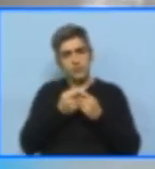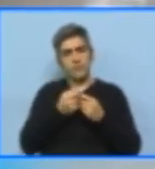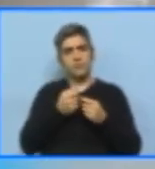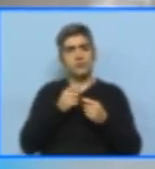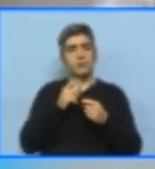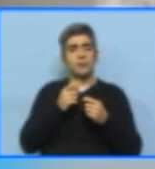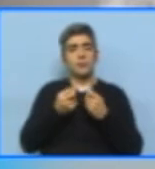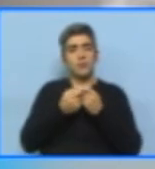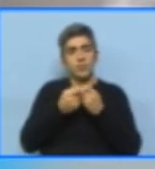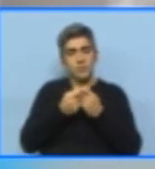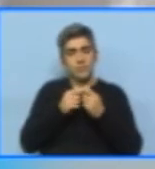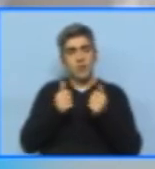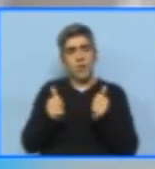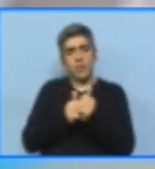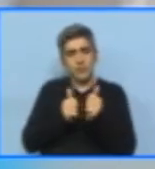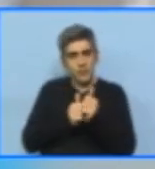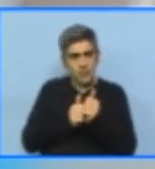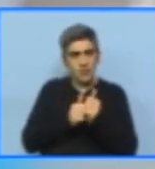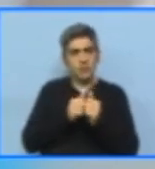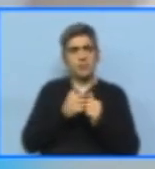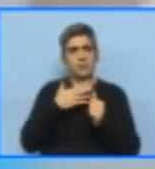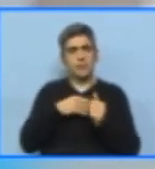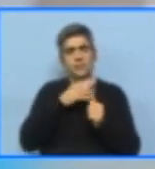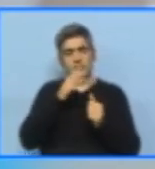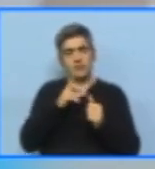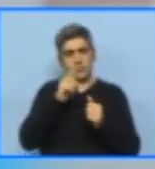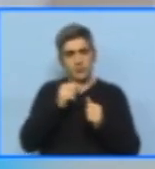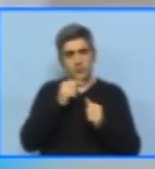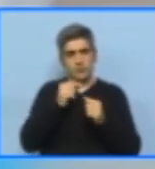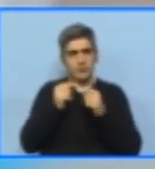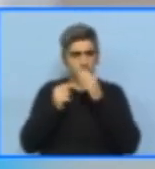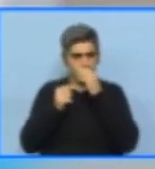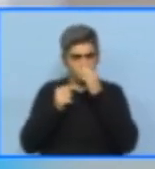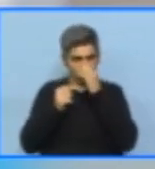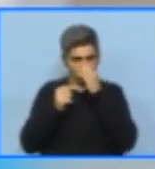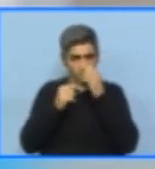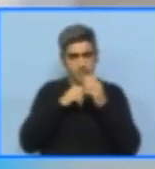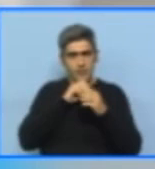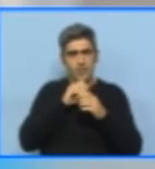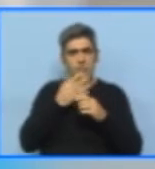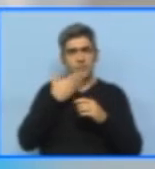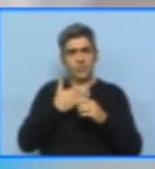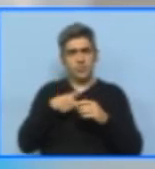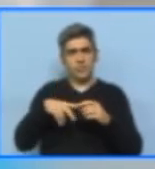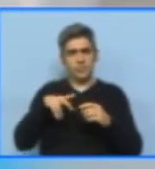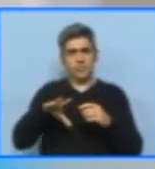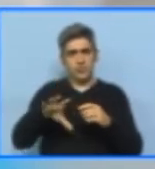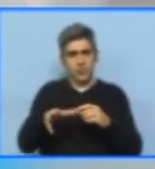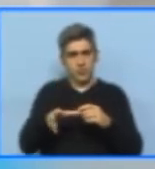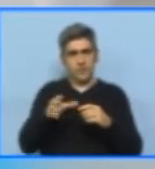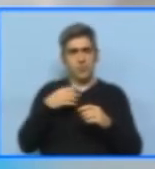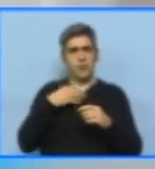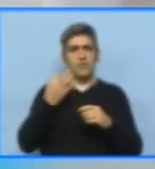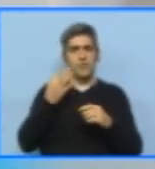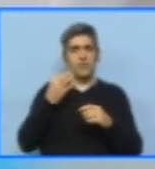E no Próxima e da Companhia, eu gostava de sublinhar uma coisa que tenho tido essa experiência no país. Aliás, eu